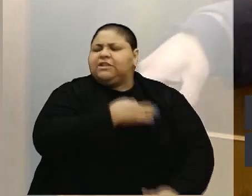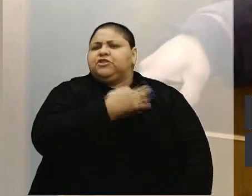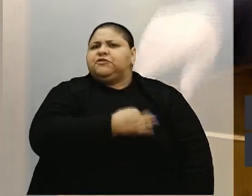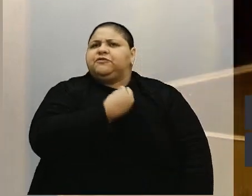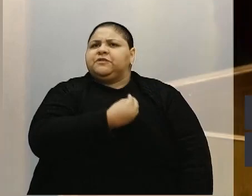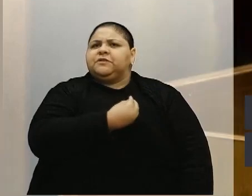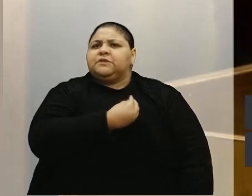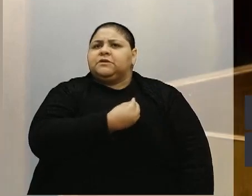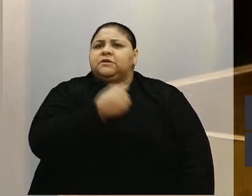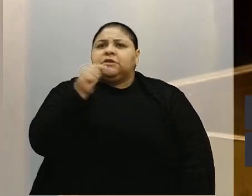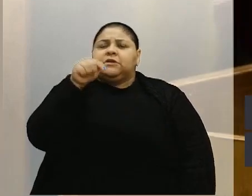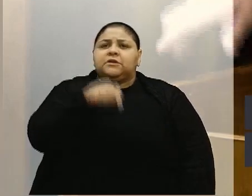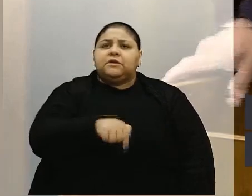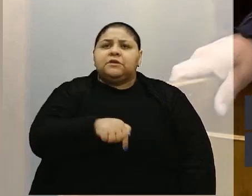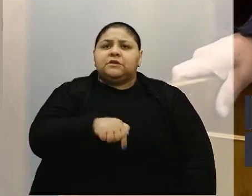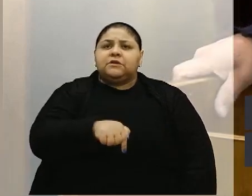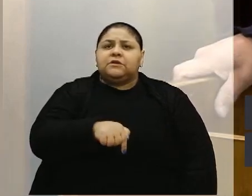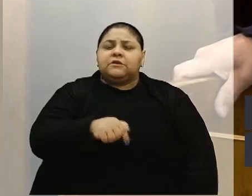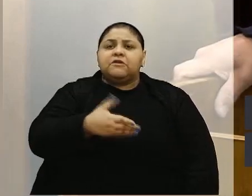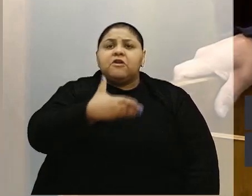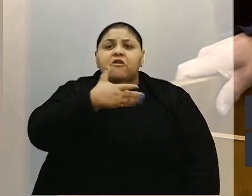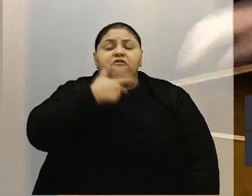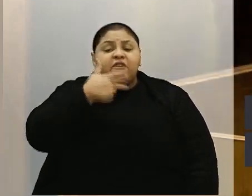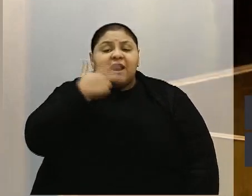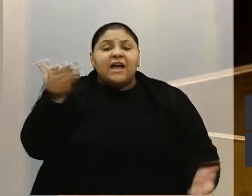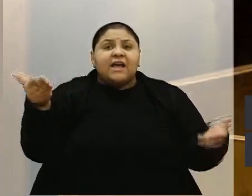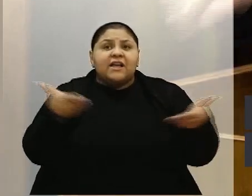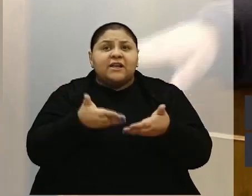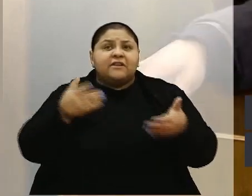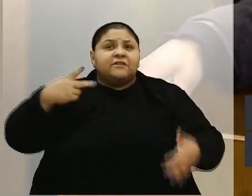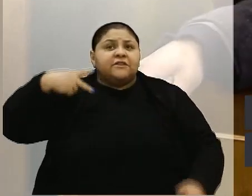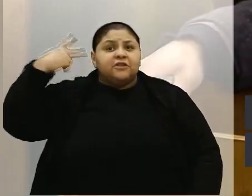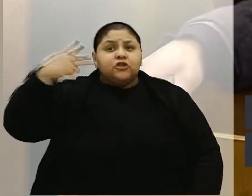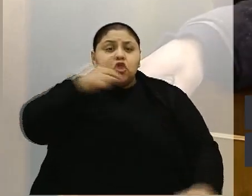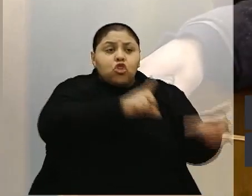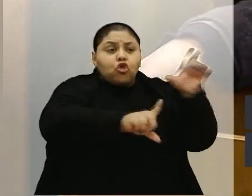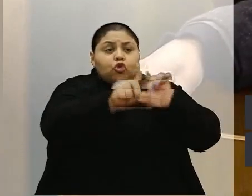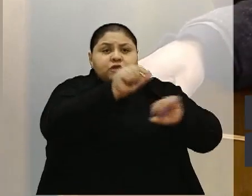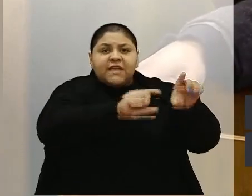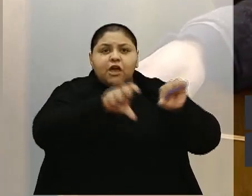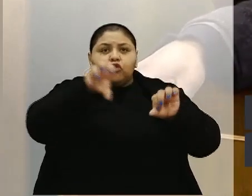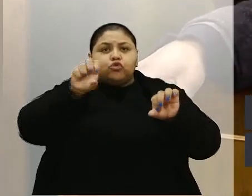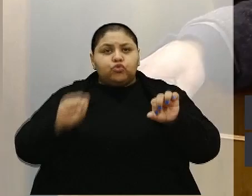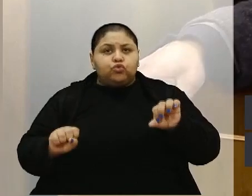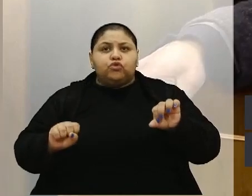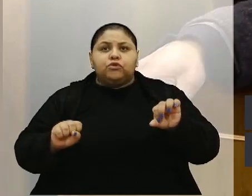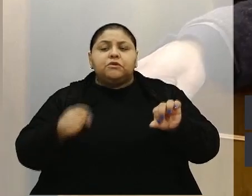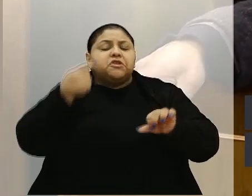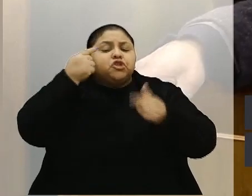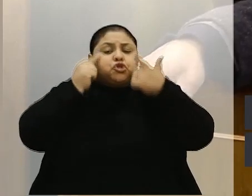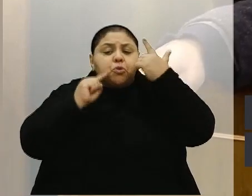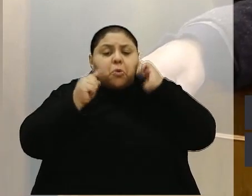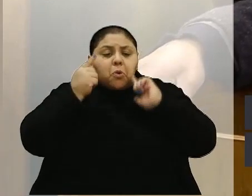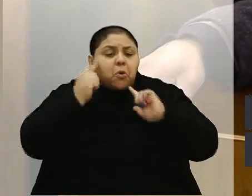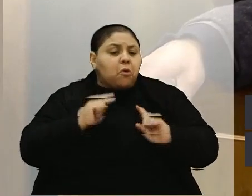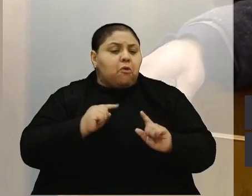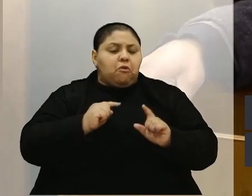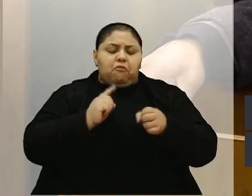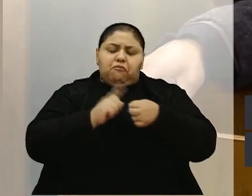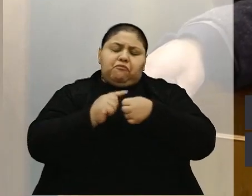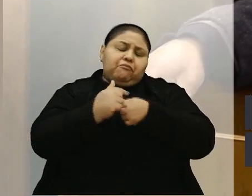É isso que essa menina veio falar aqui agora. Essa vereadora do Cruzeiro do Sul, que derramou suas lágrimas por sua